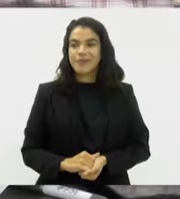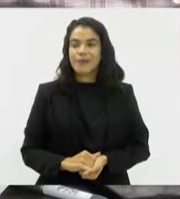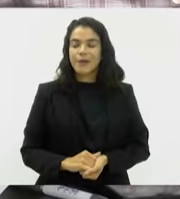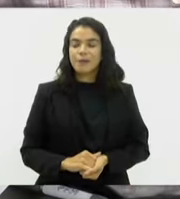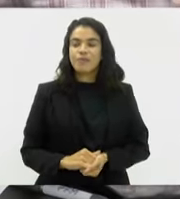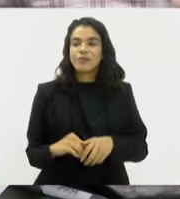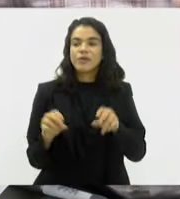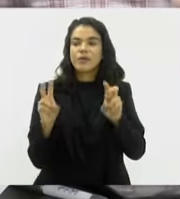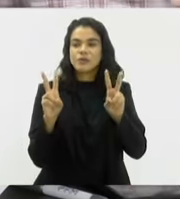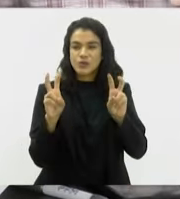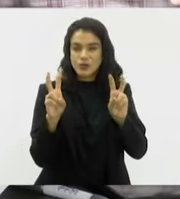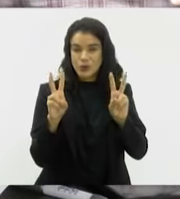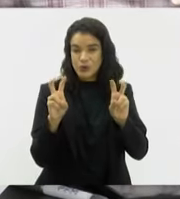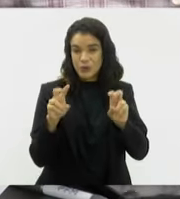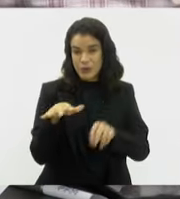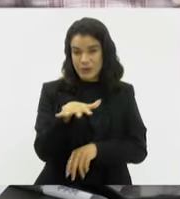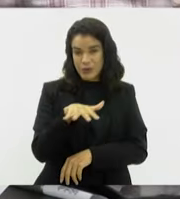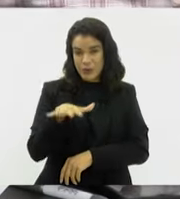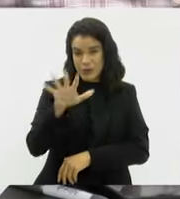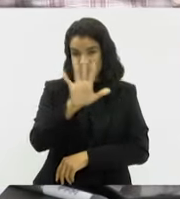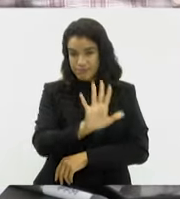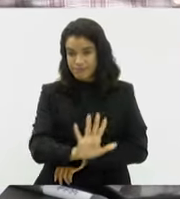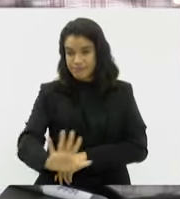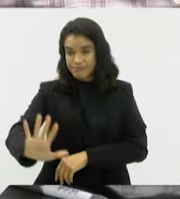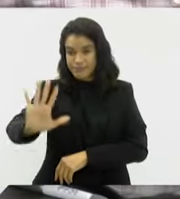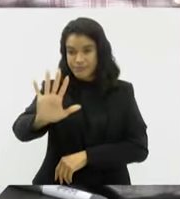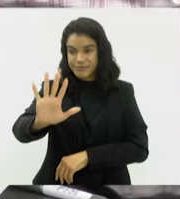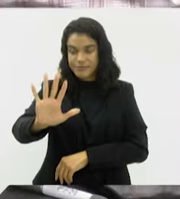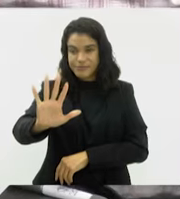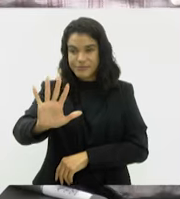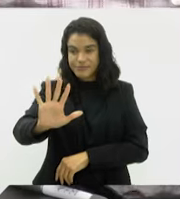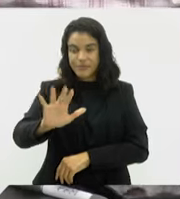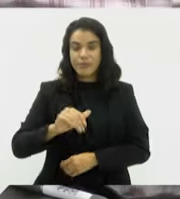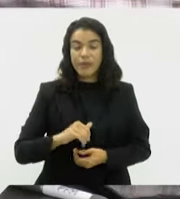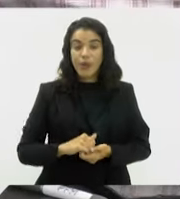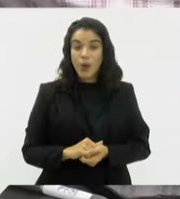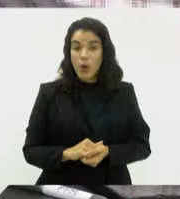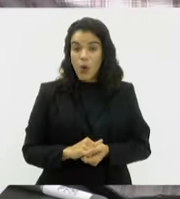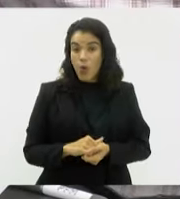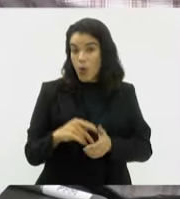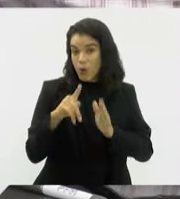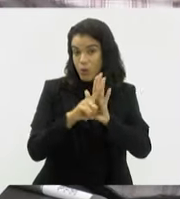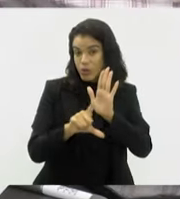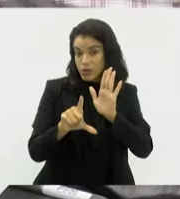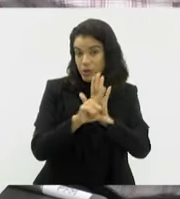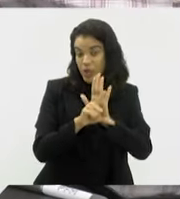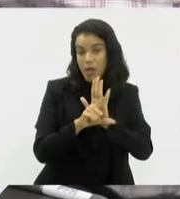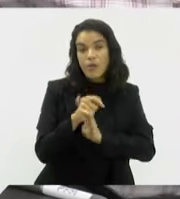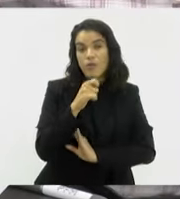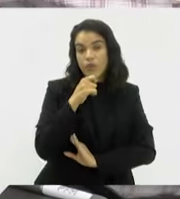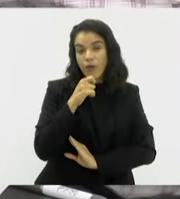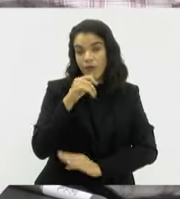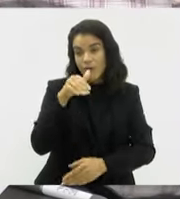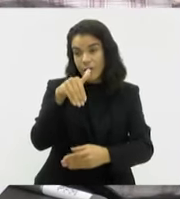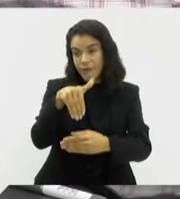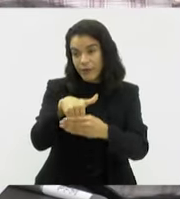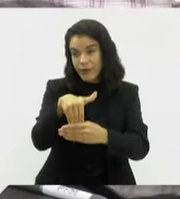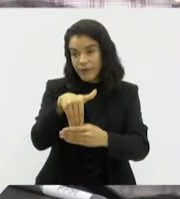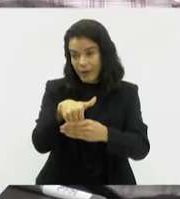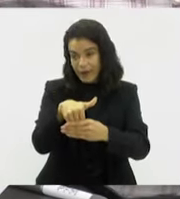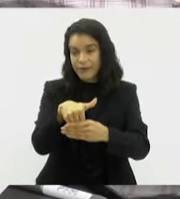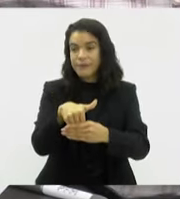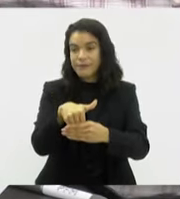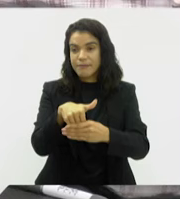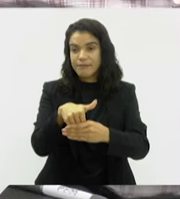Quanto à questão genérica, eu acho que, enquanto o projeto não for votado, Vossa Excelência, inclusive, falou isso